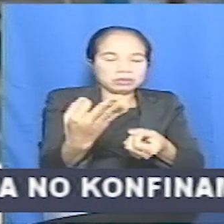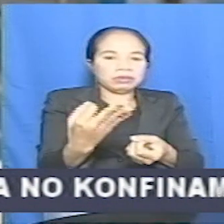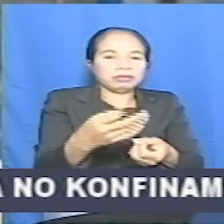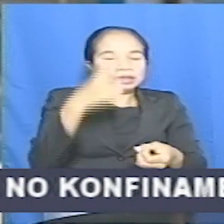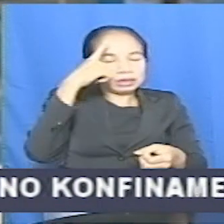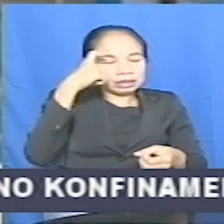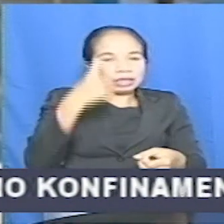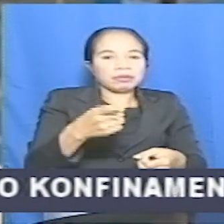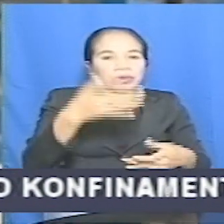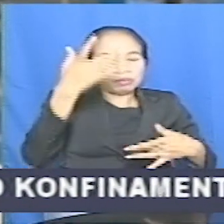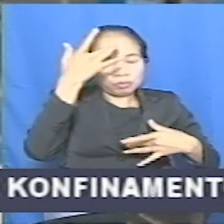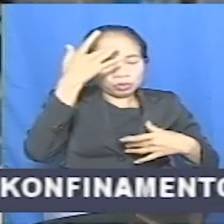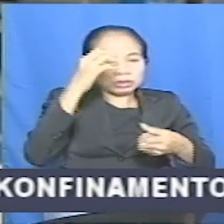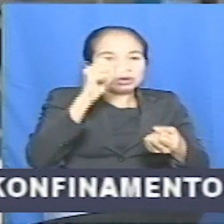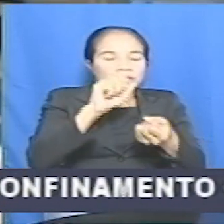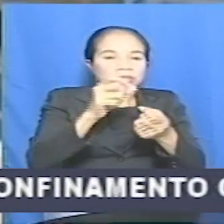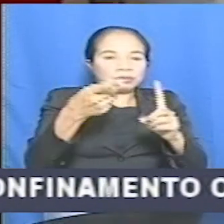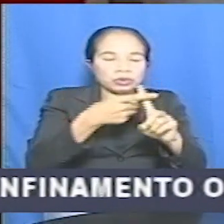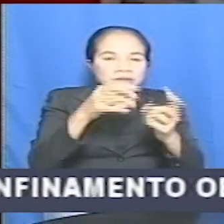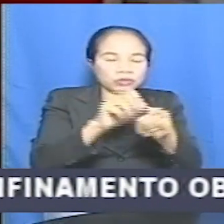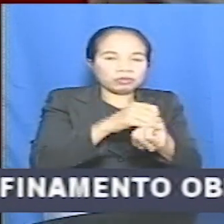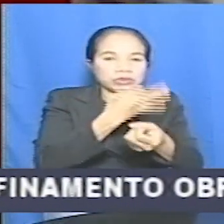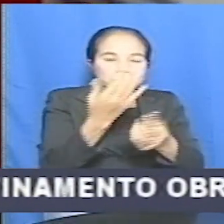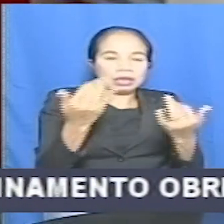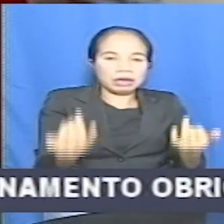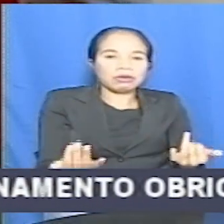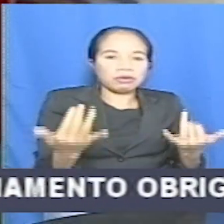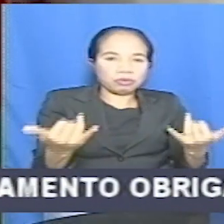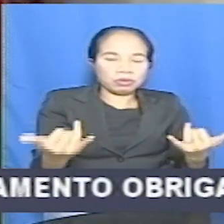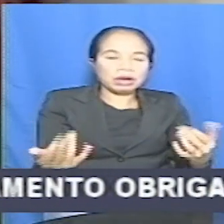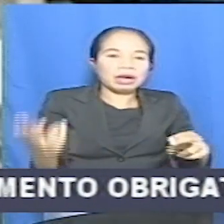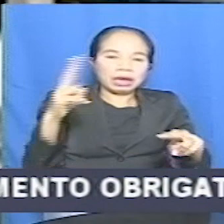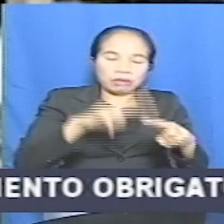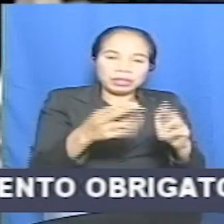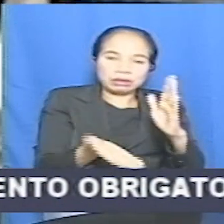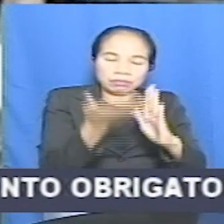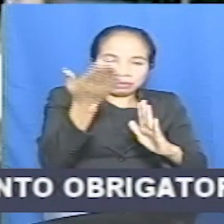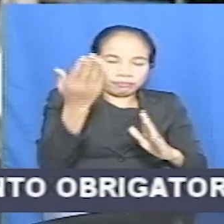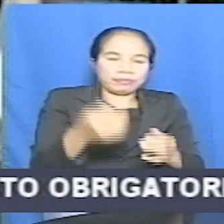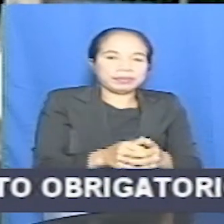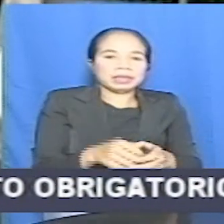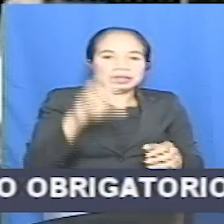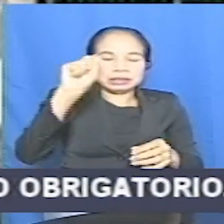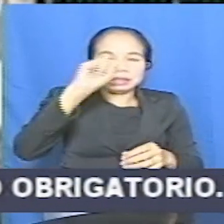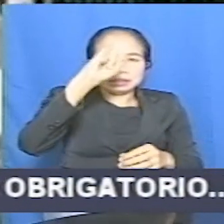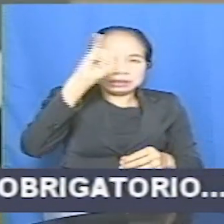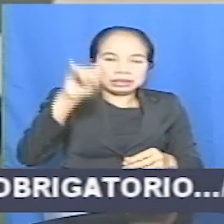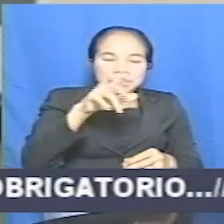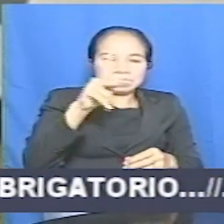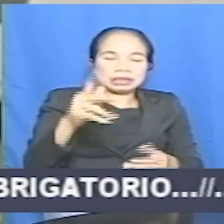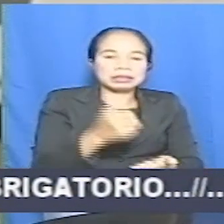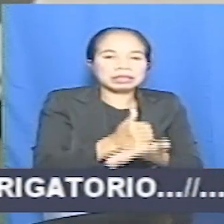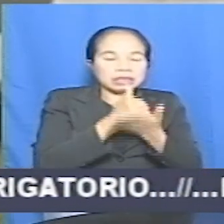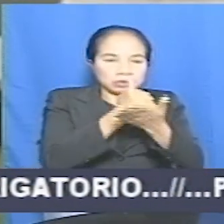COVID-19. Tamba caso acordou com aumenta macas. Irnia, foi na observação, sala situação sem apoio e facilidade de saúde,